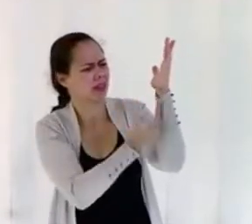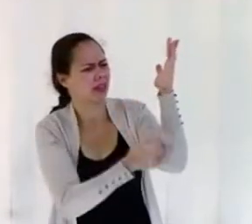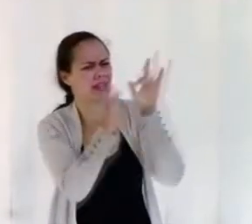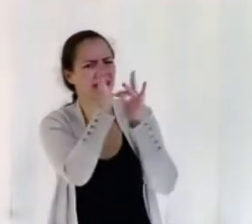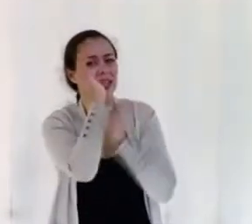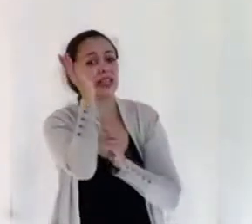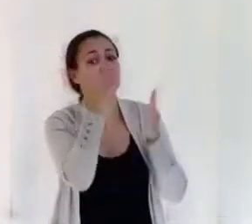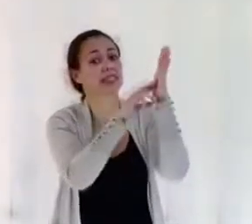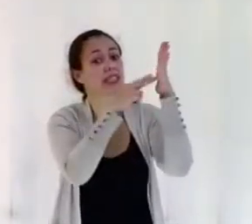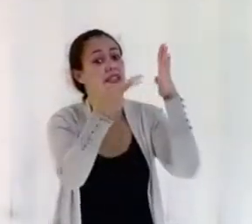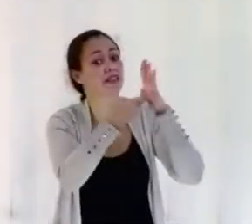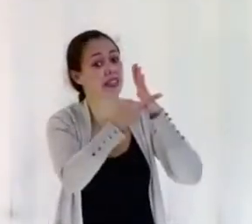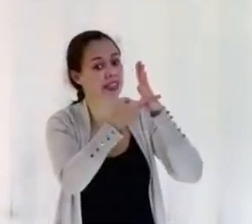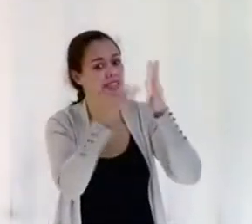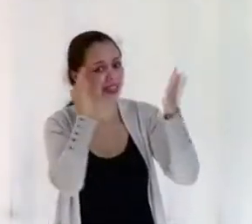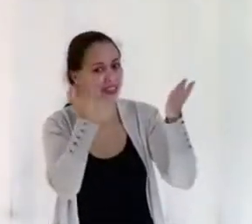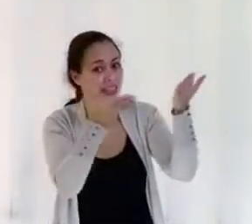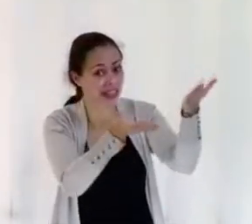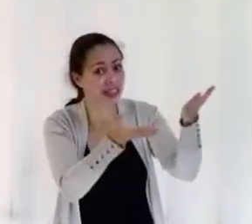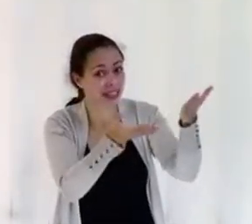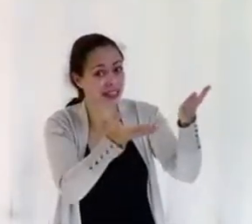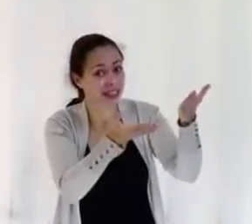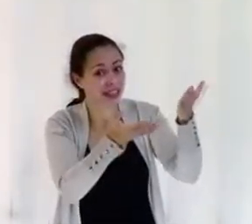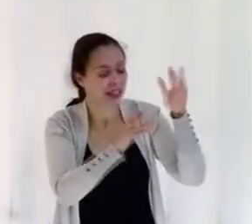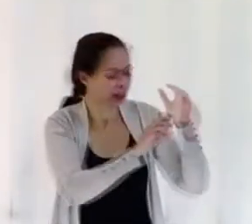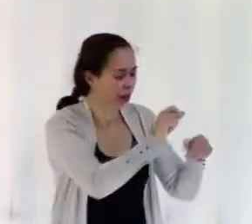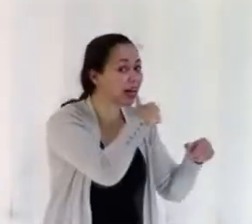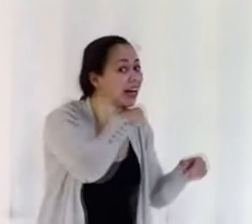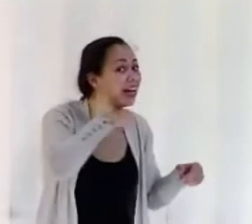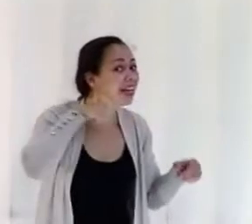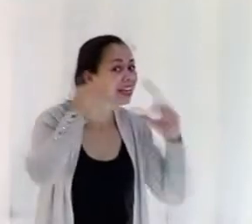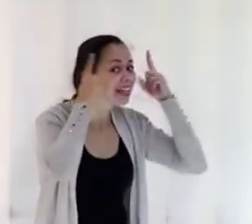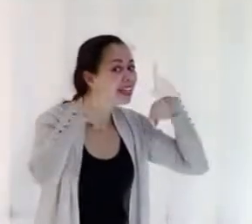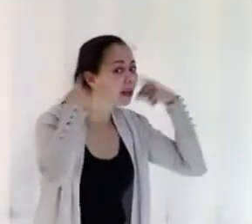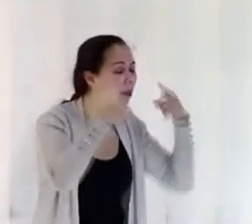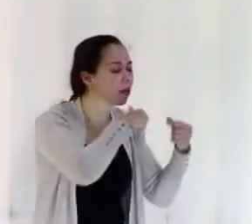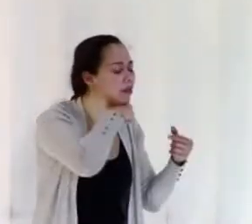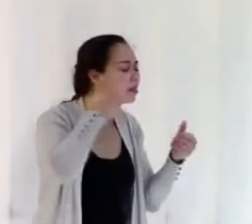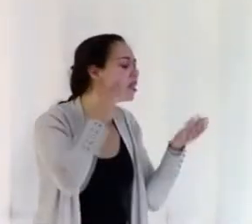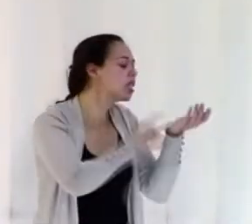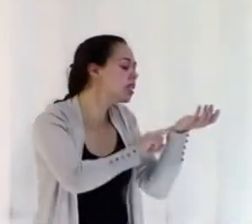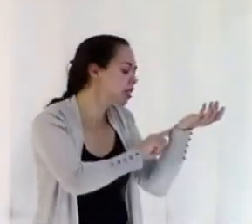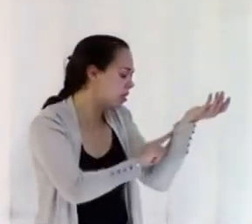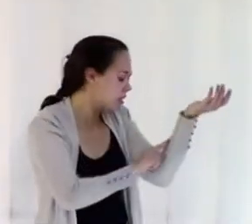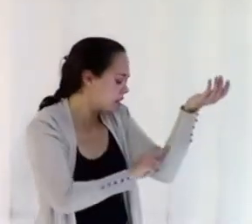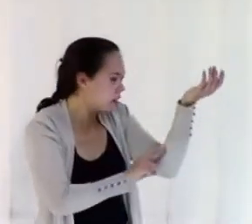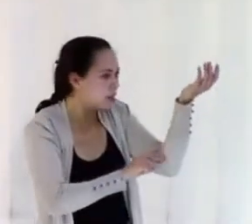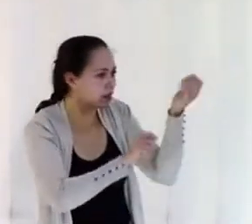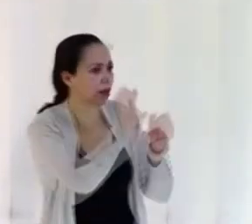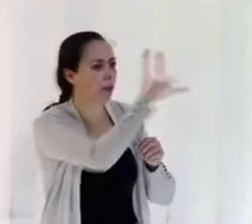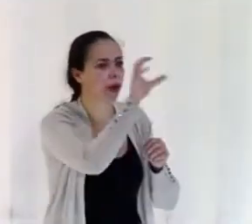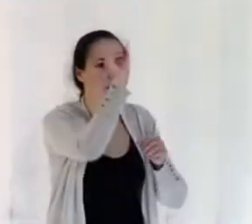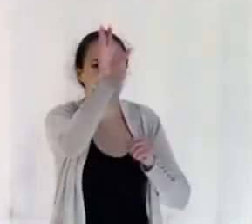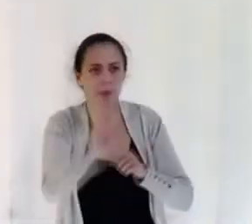animal que não era comido pelos os sacerdotes quando o sacrificava, porque uma vez